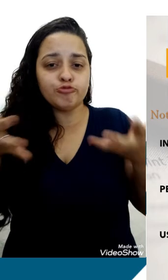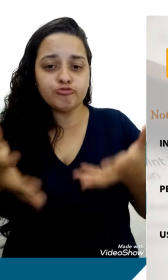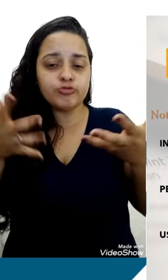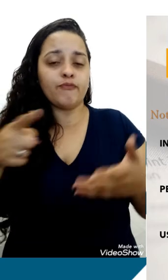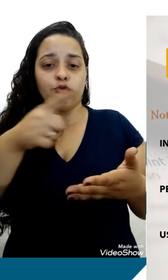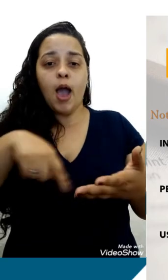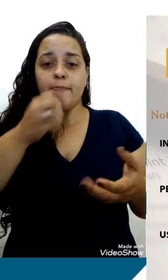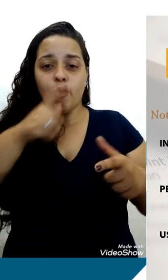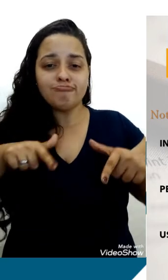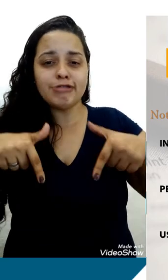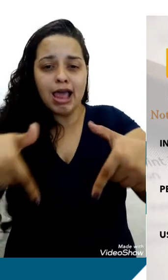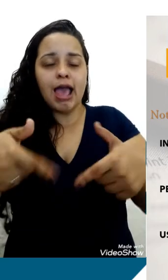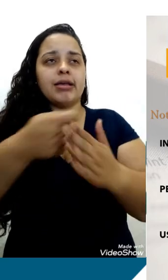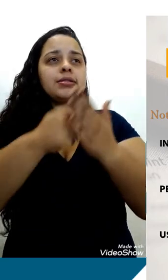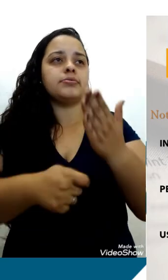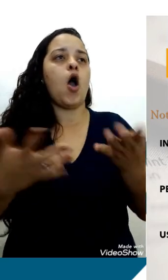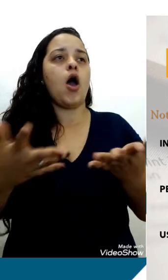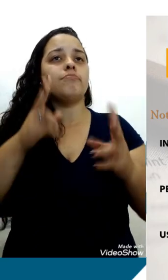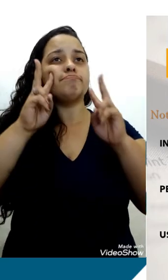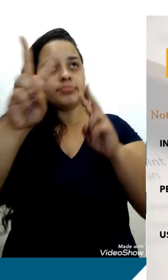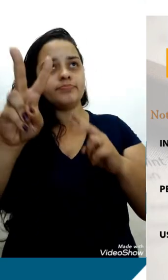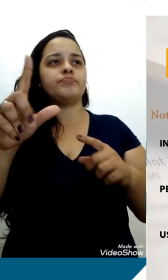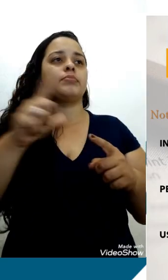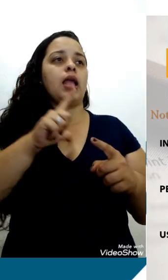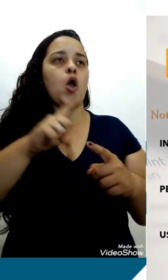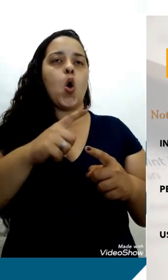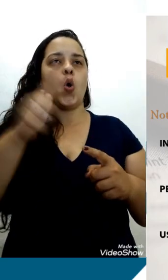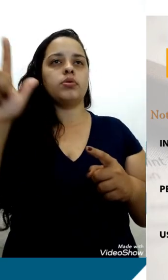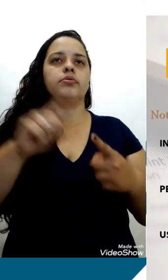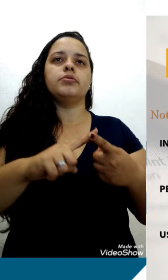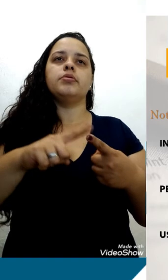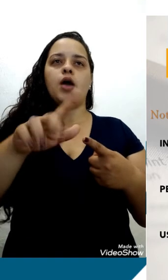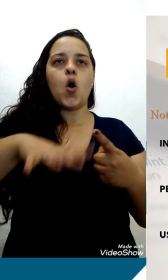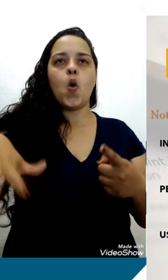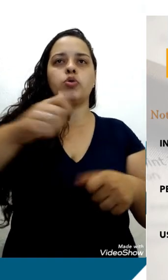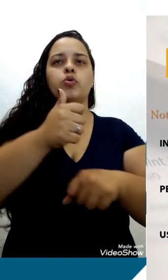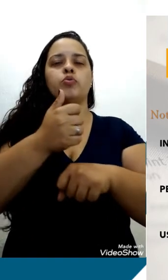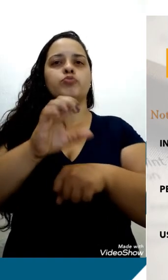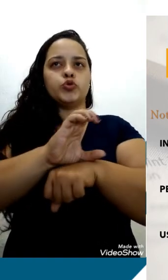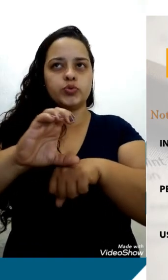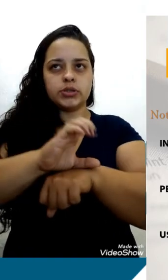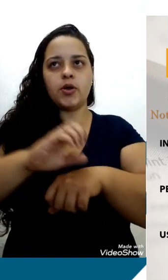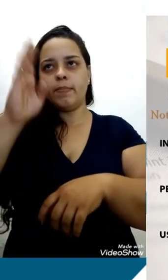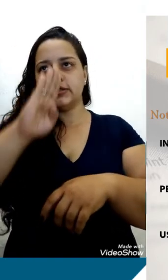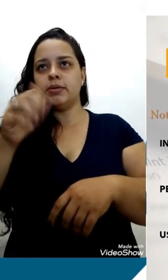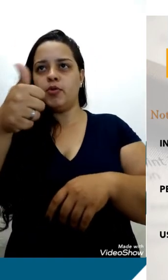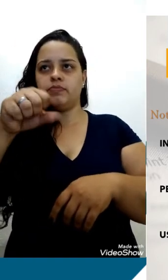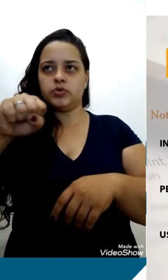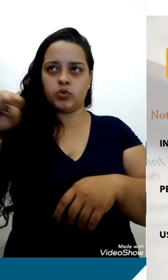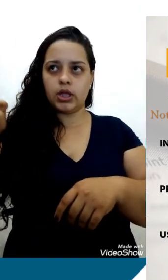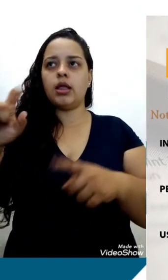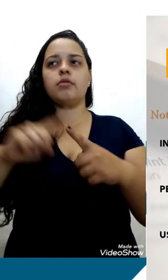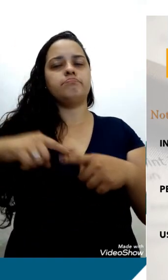Observando esse trecho de uma introdução, nós temos: de acordo com a Constituição Brasileira de 1988, todos são livres e possuem liberdade